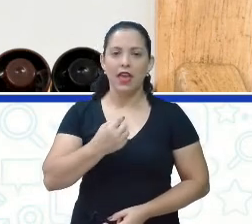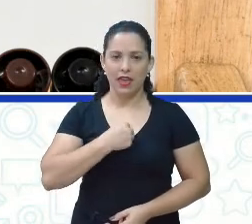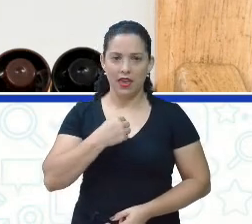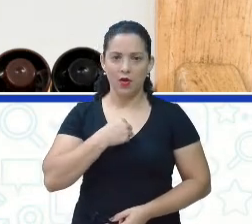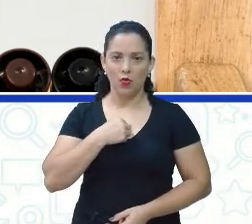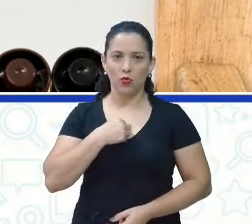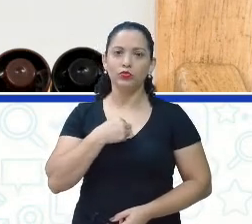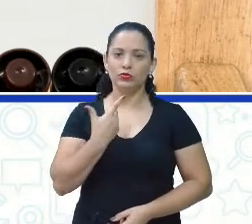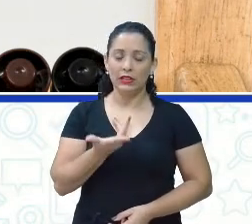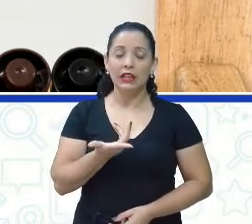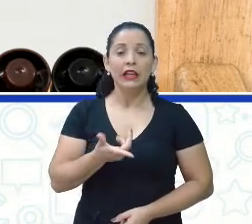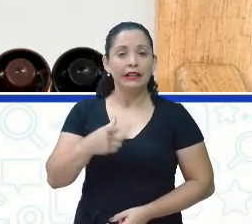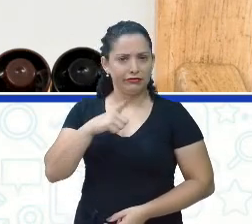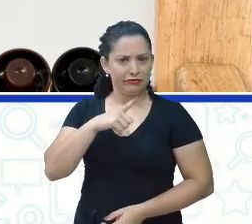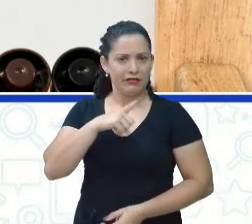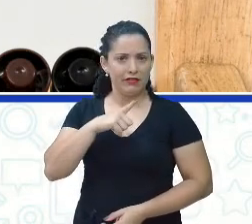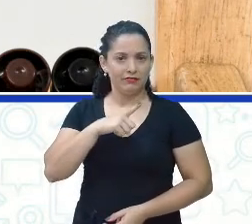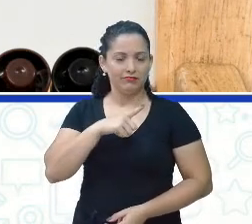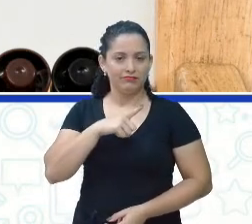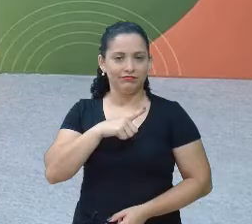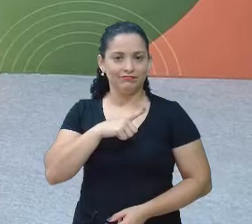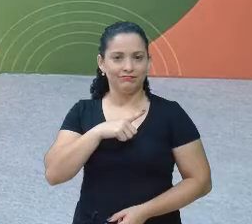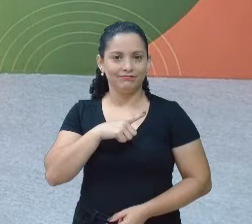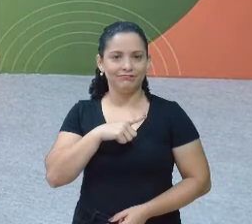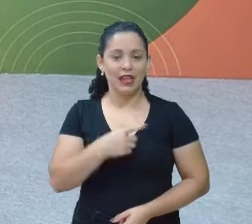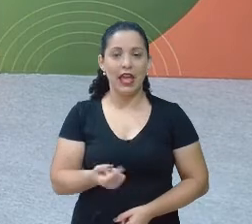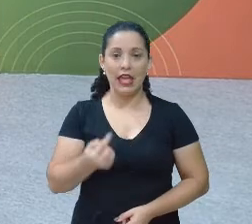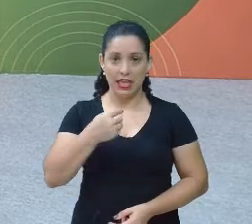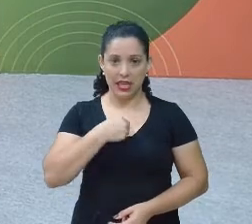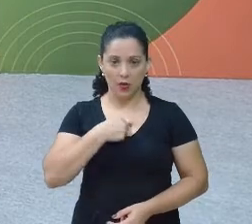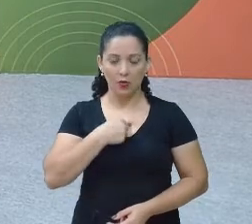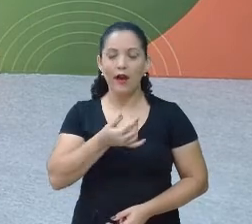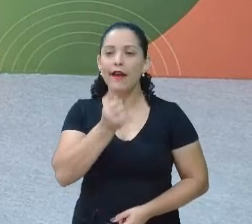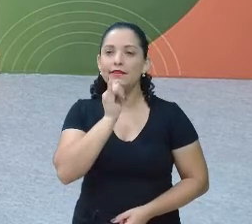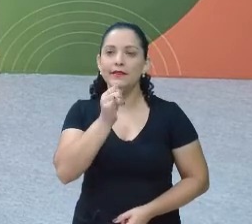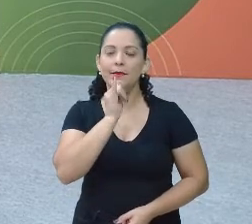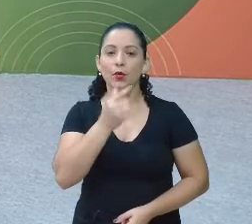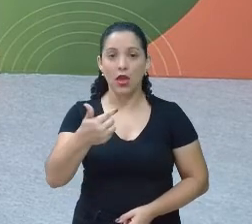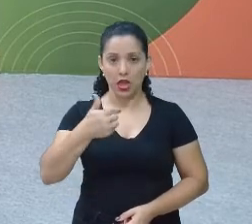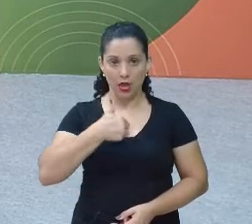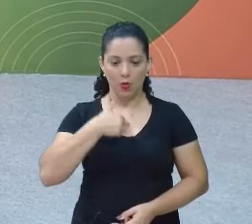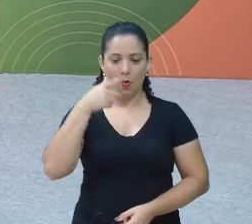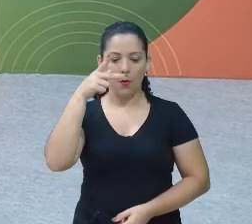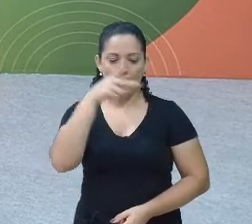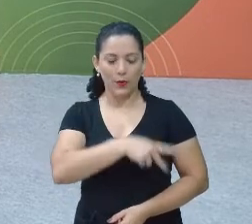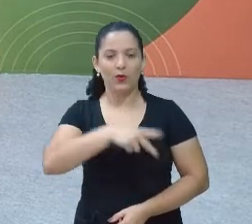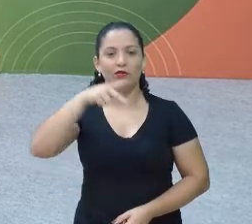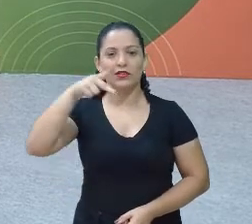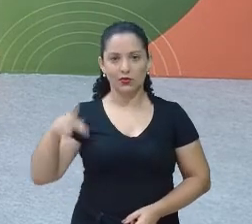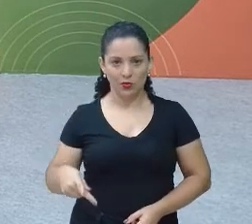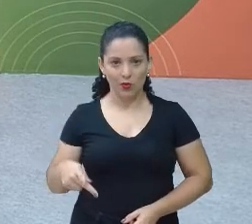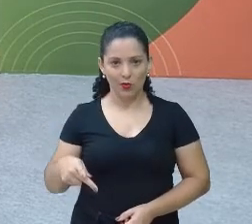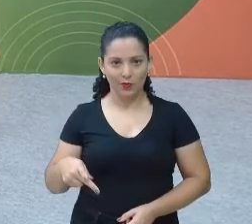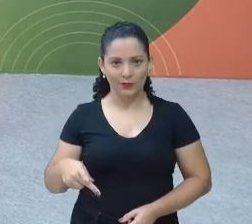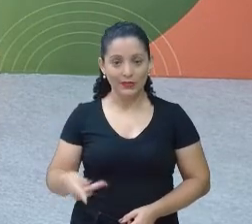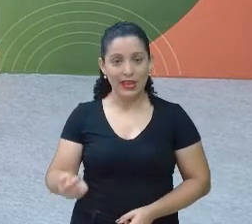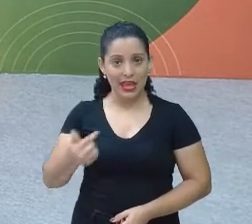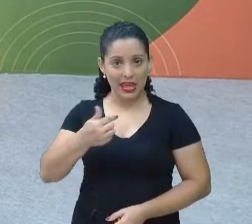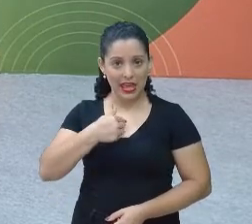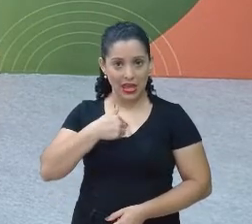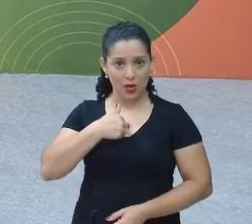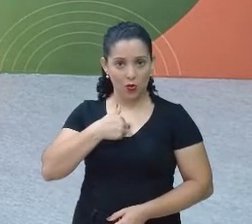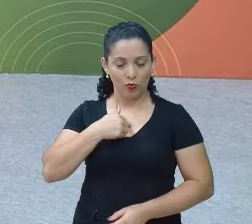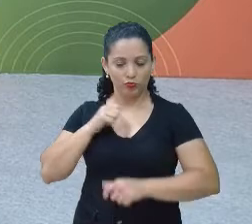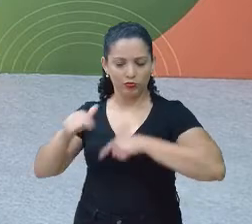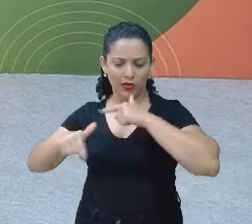ou estar. Ou seja, eu sou professor e eu estou no trabalho. Eu sou professor e eu